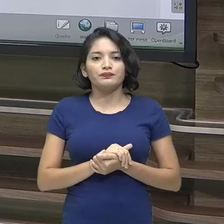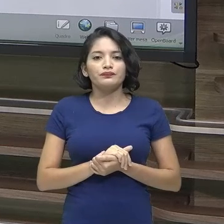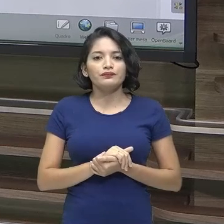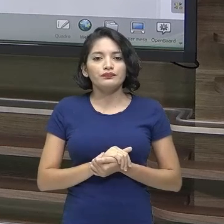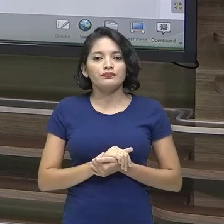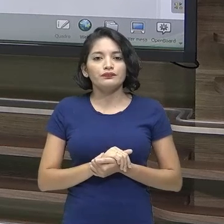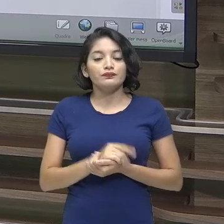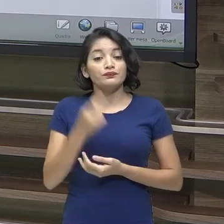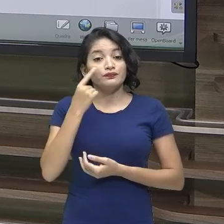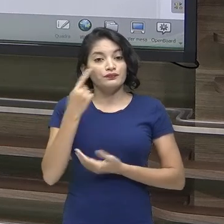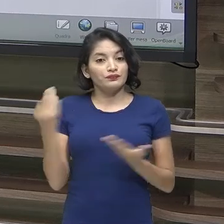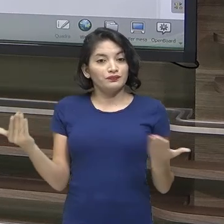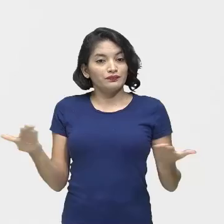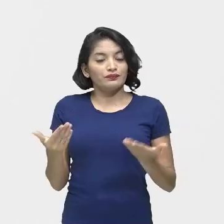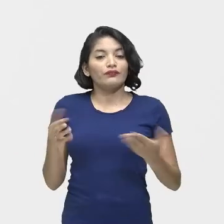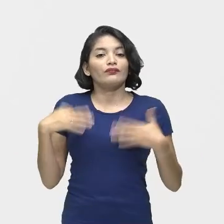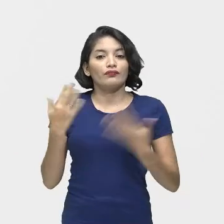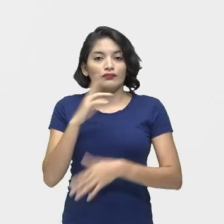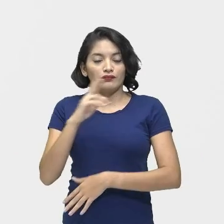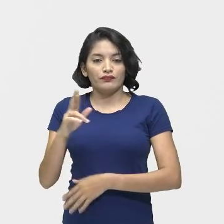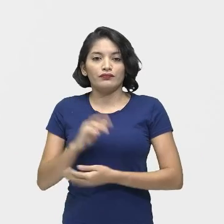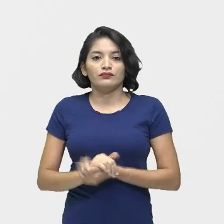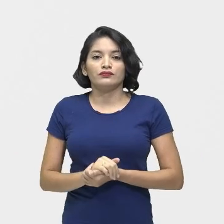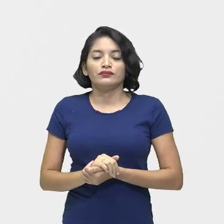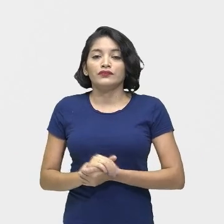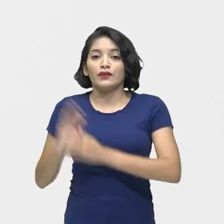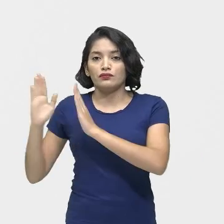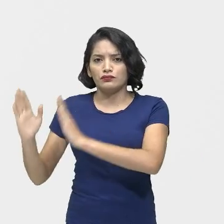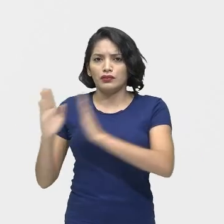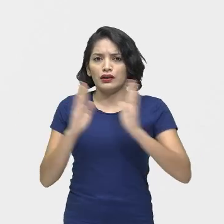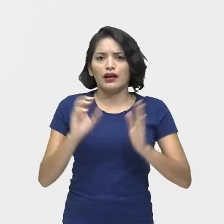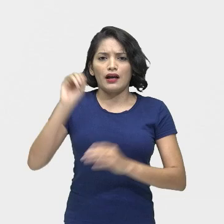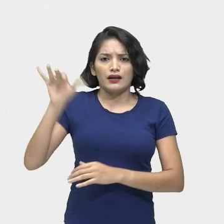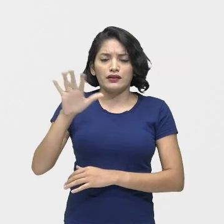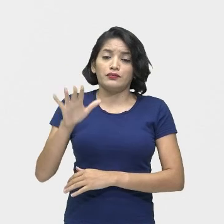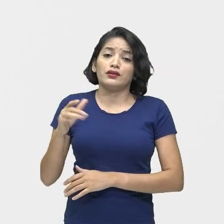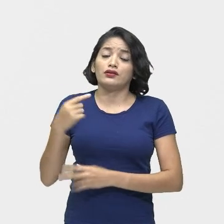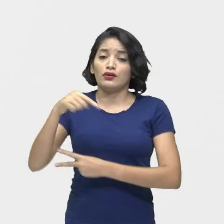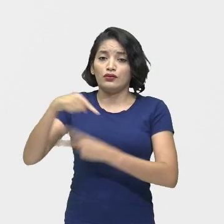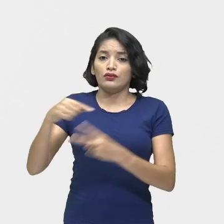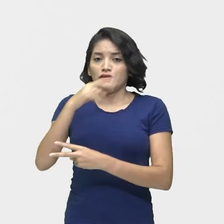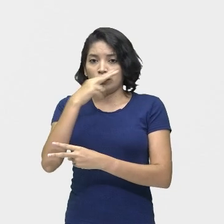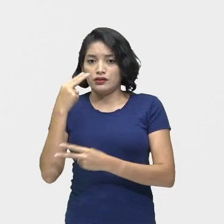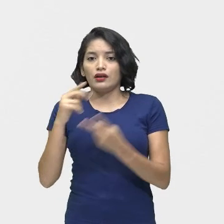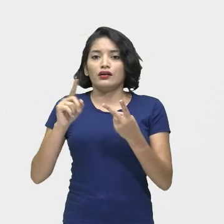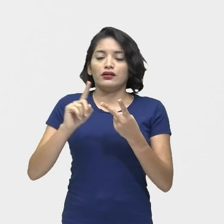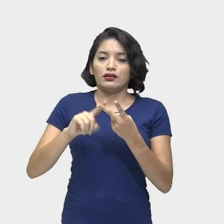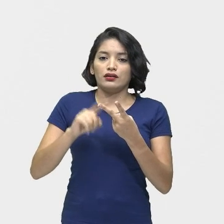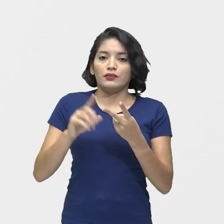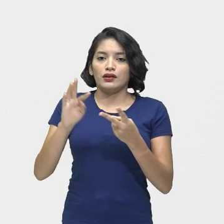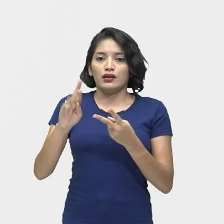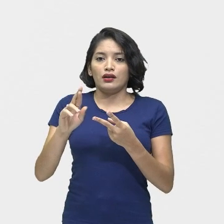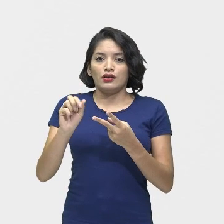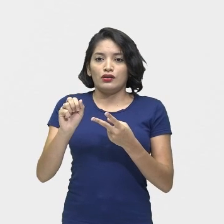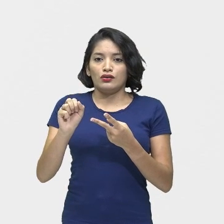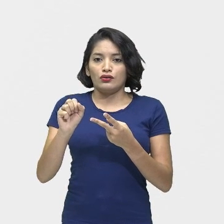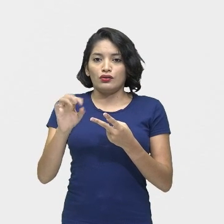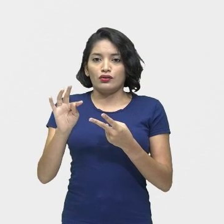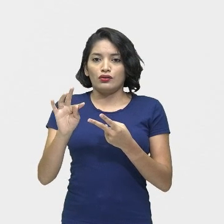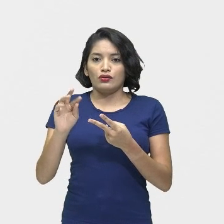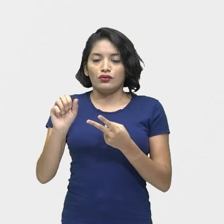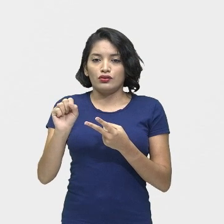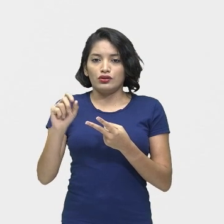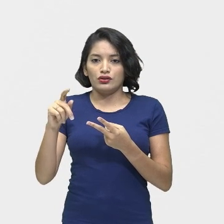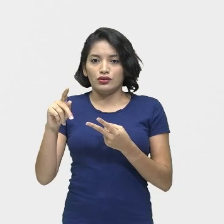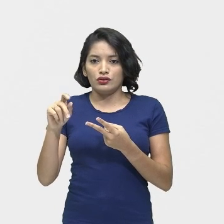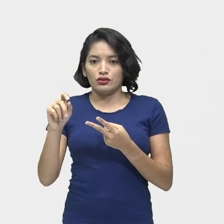então. Olha aí o que se diz a resposta. As imagens retratam Stalin e Trotsky. A disputa entre eles não corre somente como uma briga